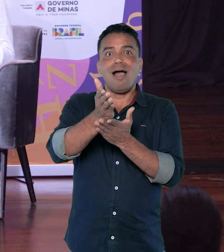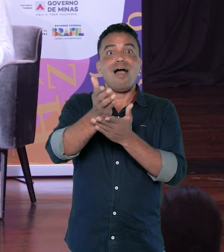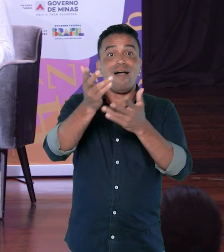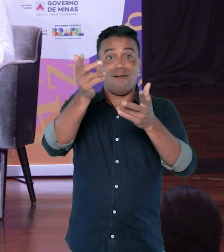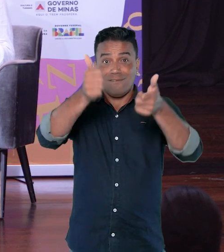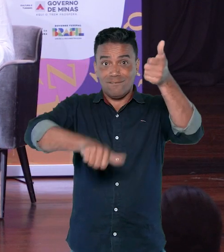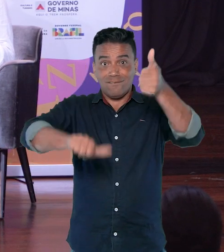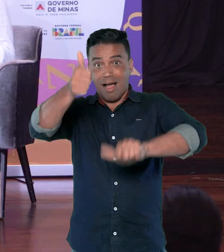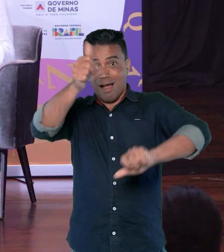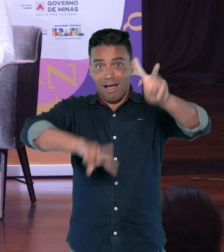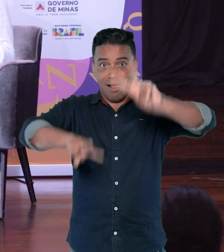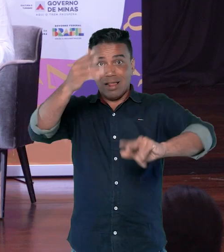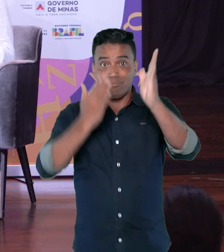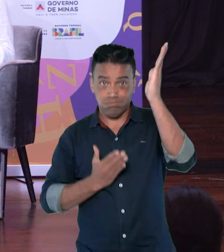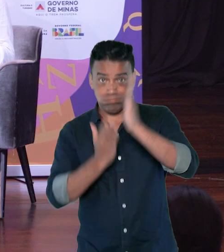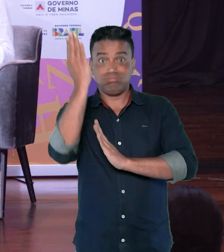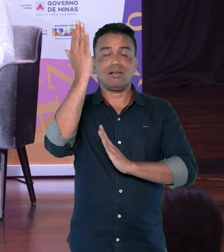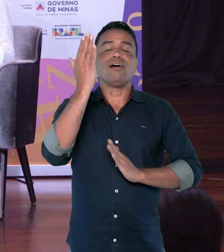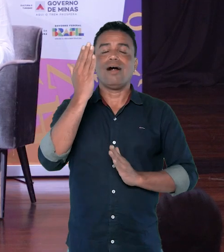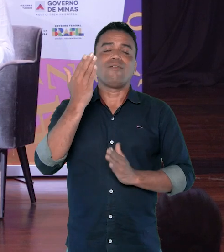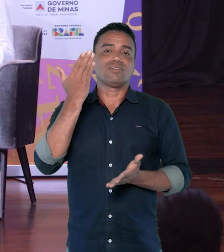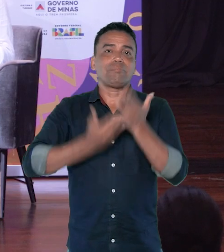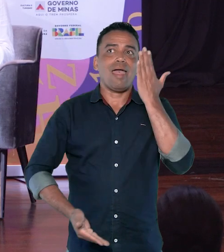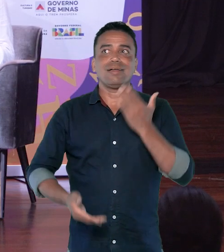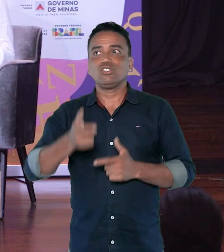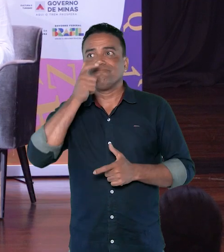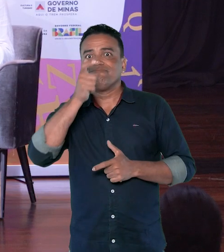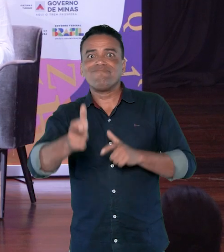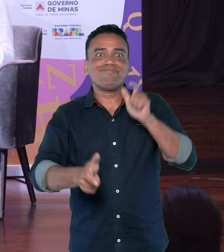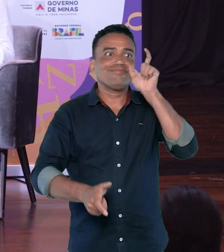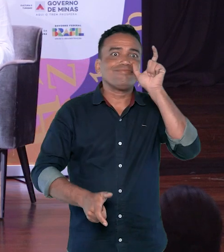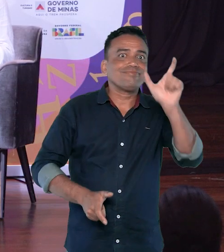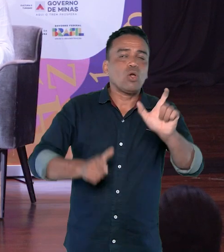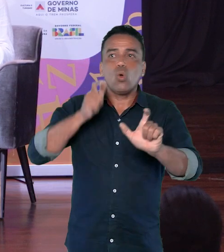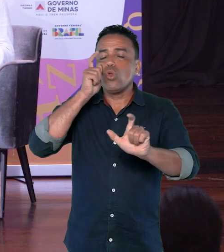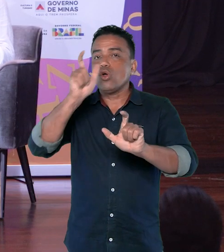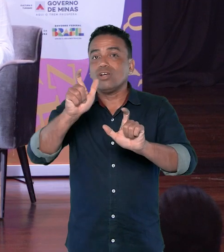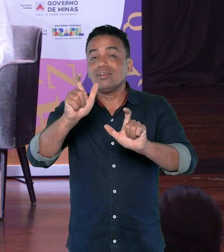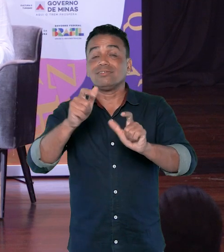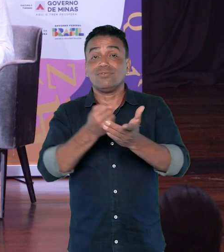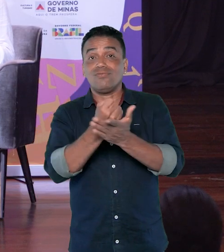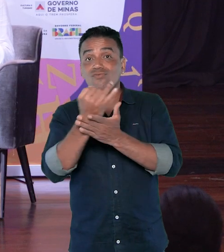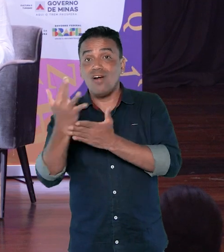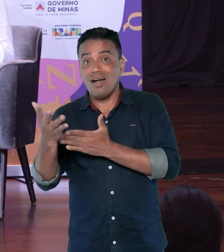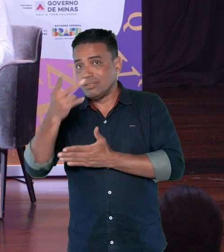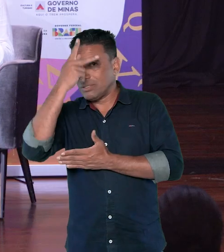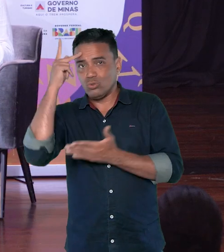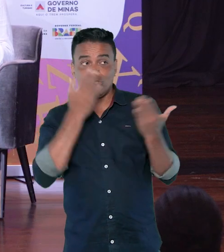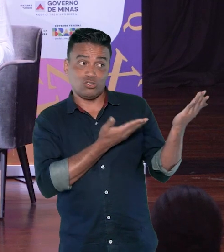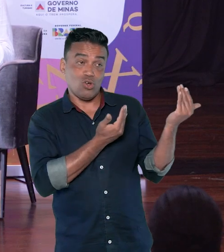Né? E aí você perde justamente essa curiosidade, né, e muitos jovens chegam na universidade com